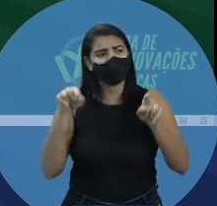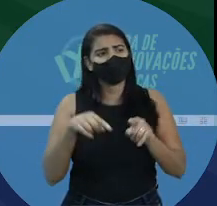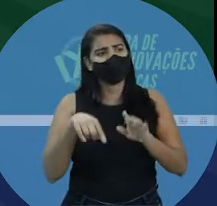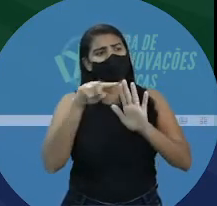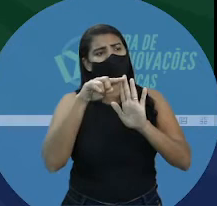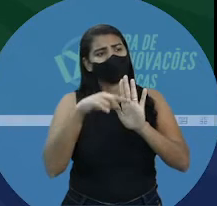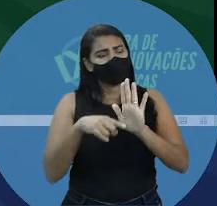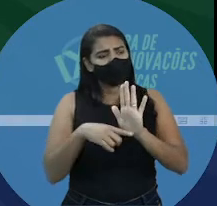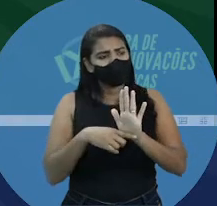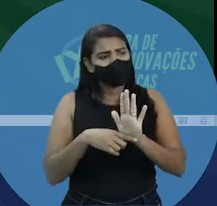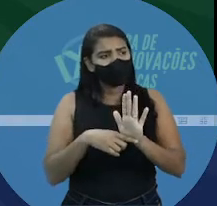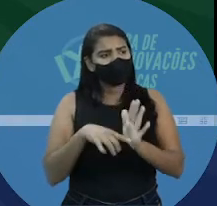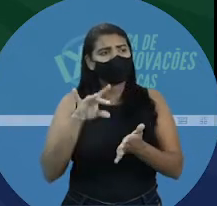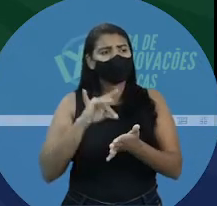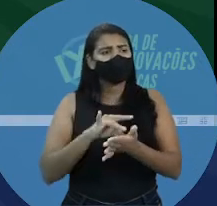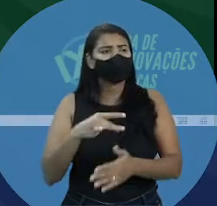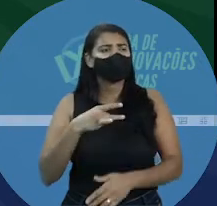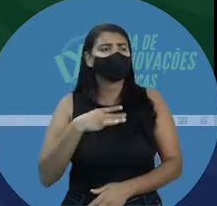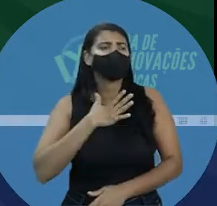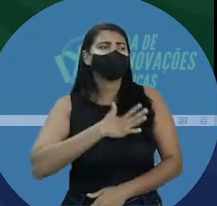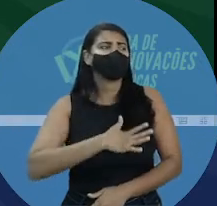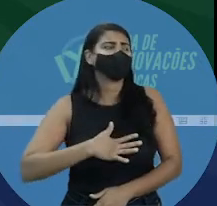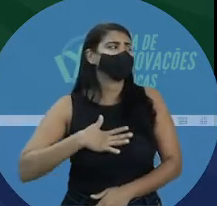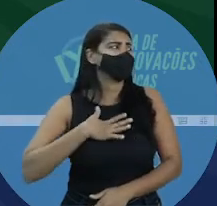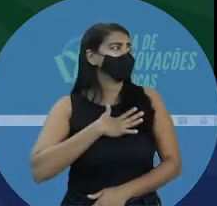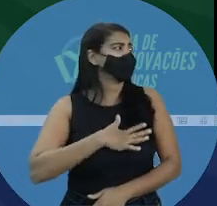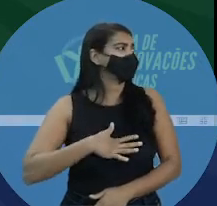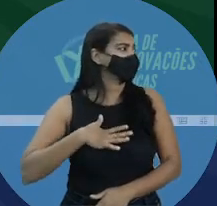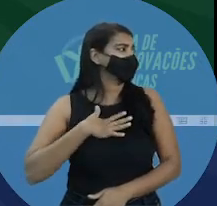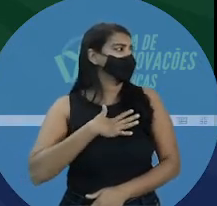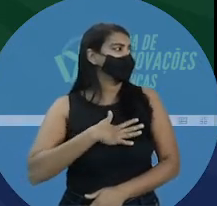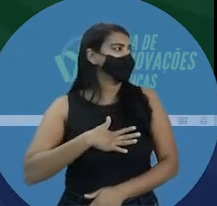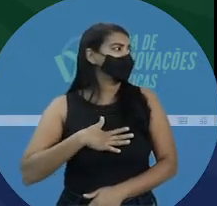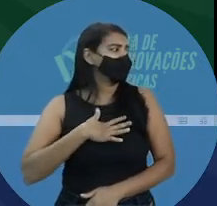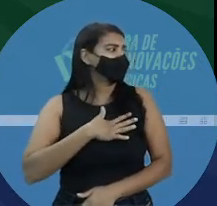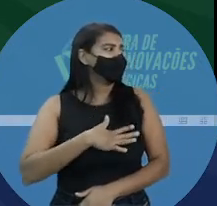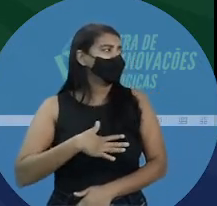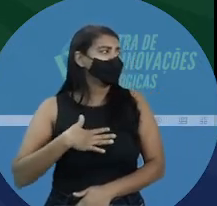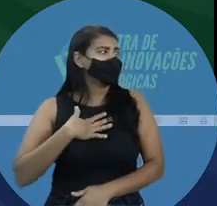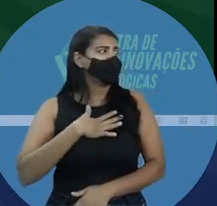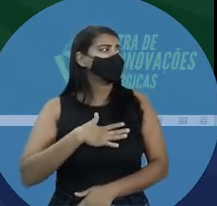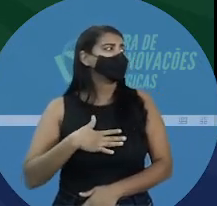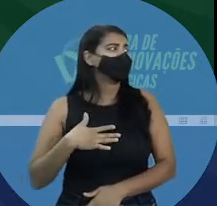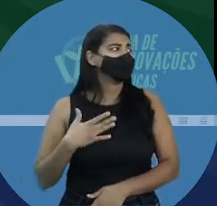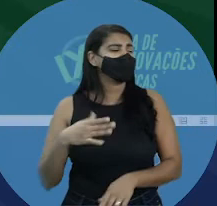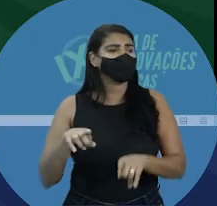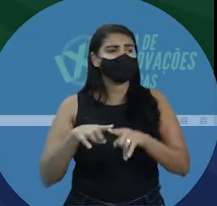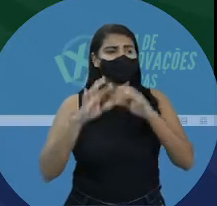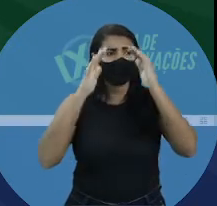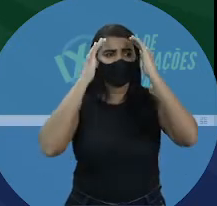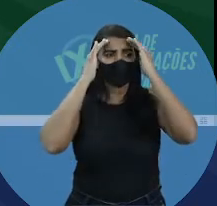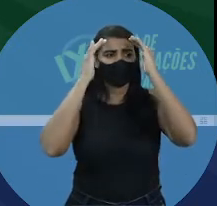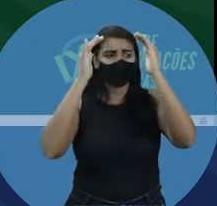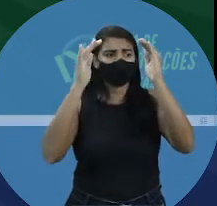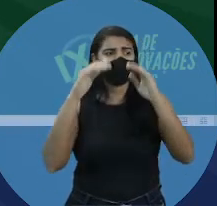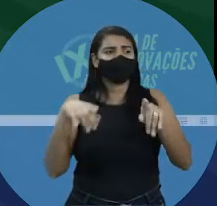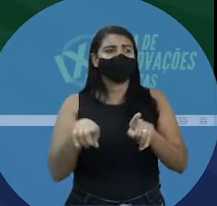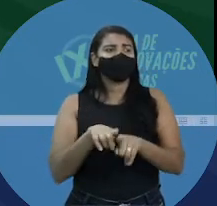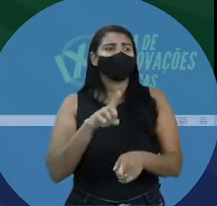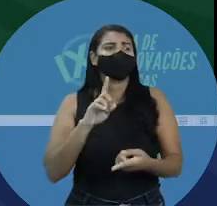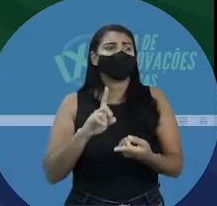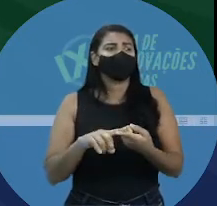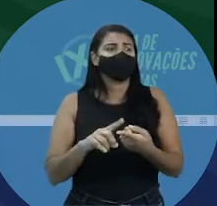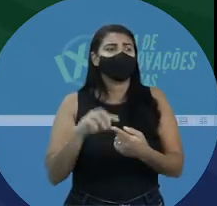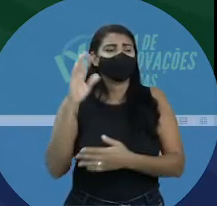que, sinceramente, eu fico muito satisfeita, porque a gente se dá o respeito também com a